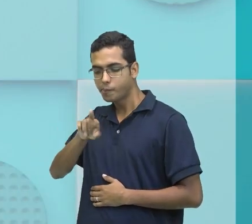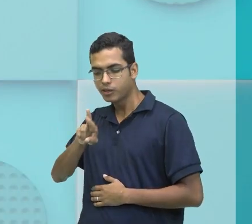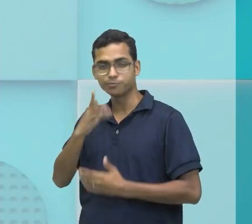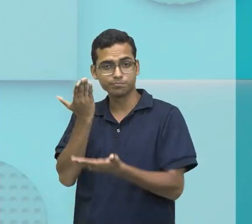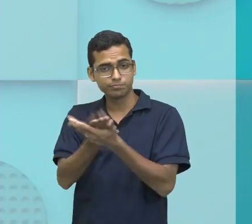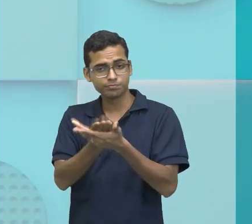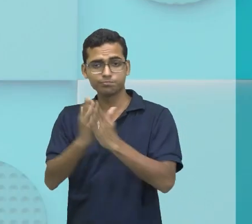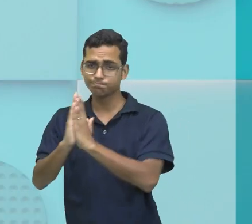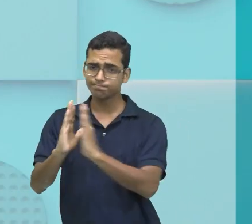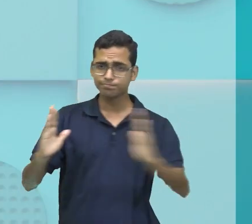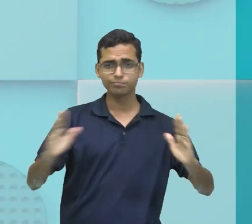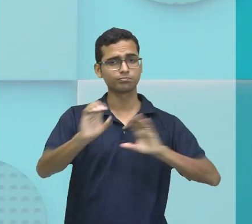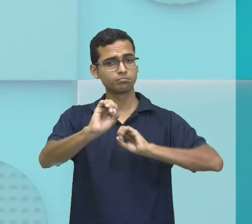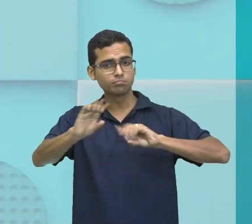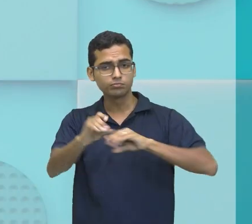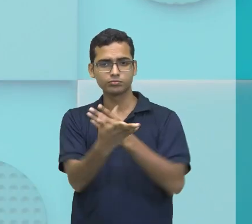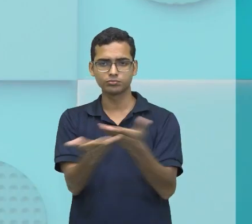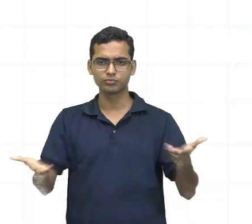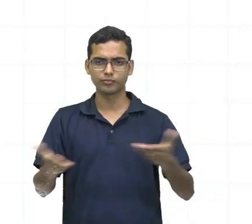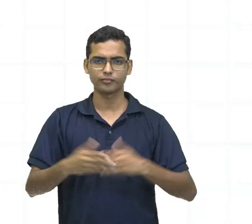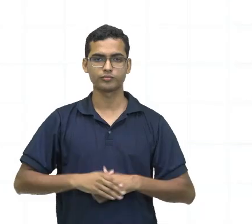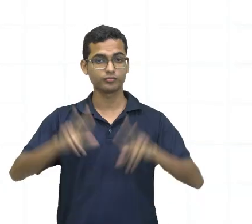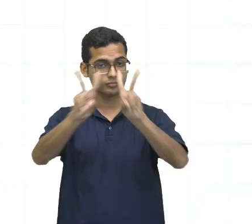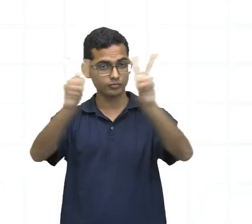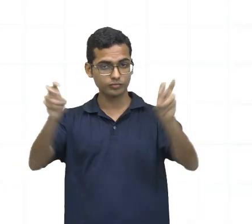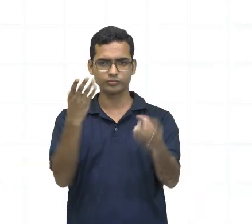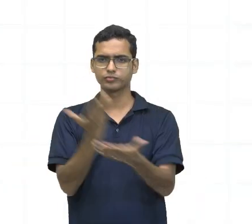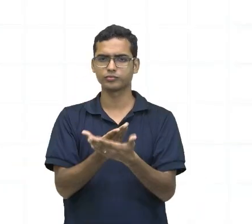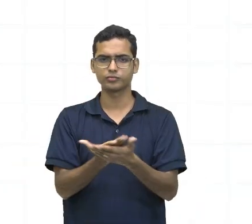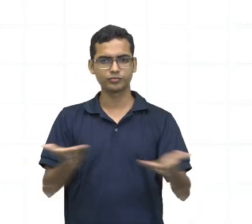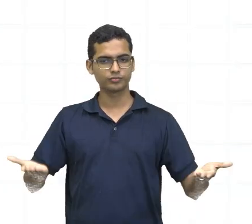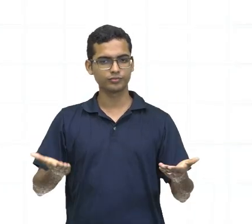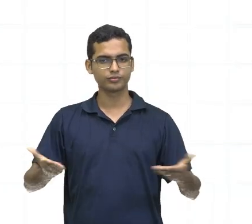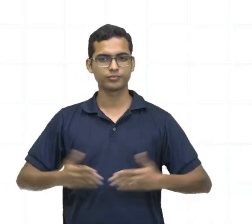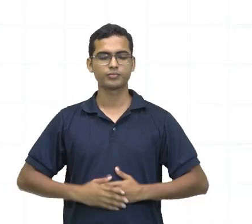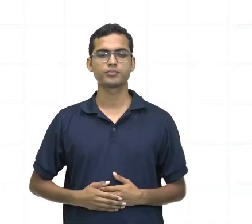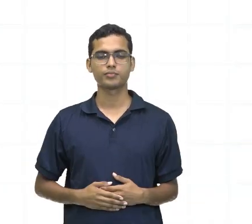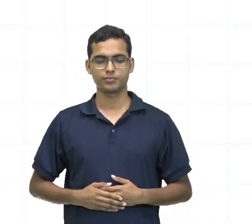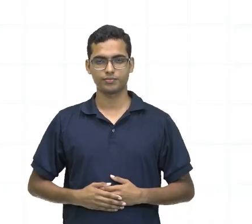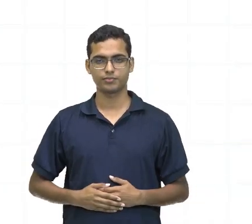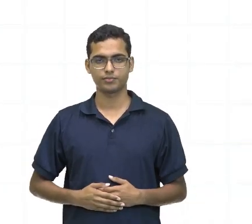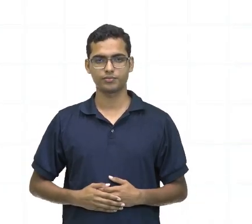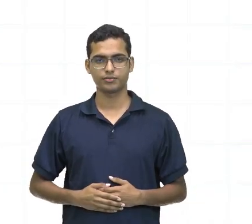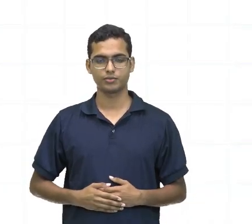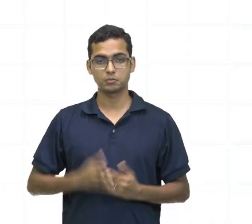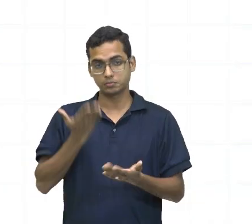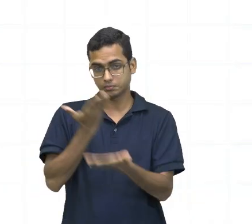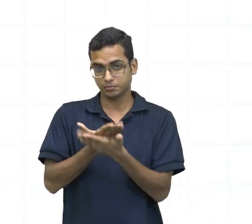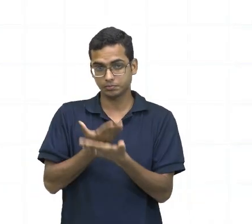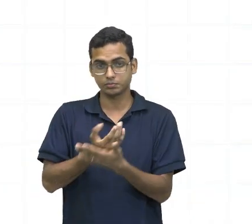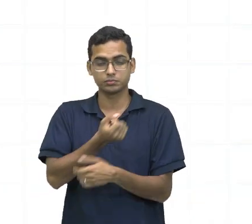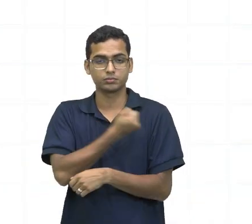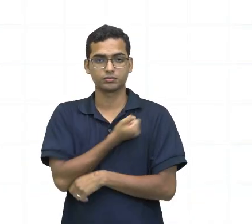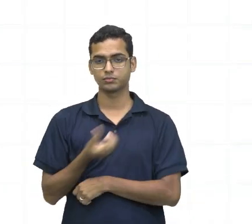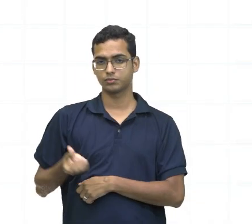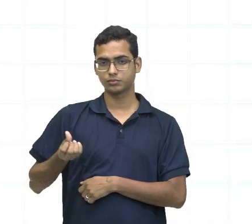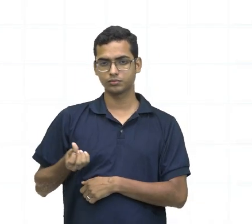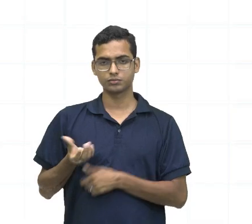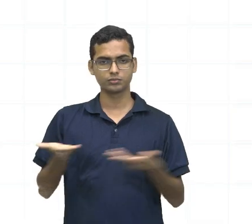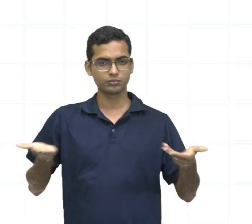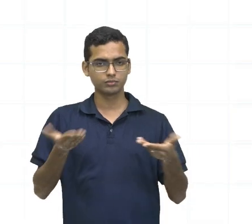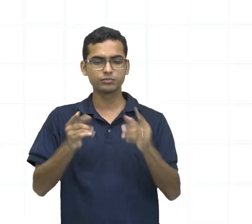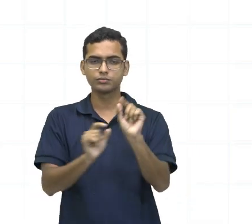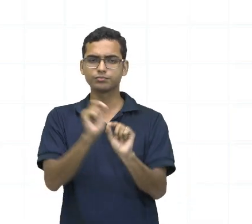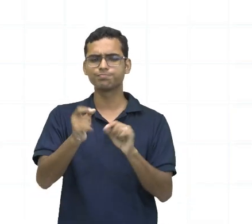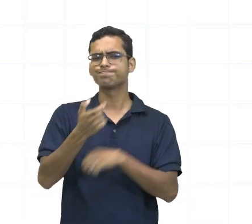dessa aula. Vamos dar uma olhadinha no nosso objeto de conhecimento? Nosso objeto de conhecimento, então, da nossa aula 6 é o seguinte: a língua